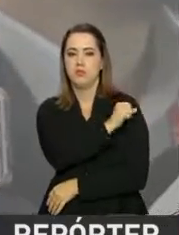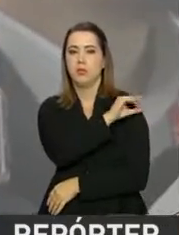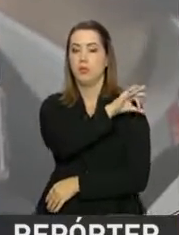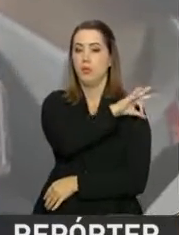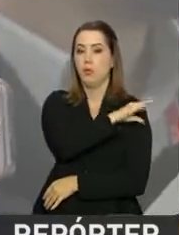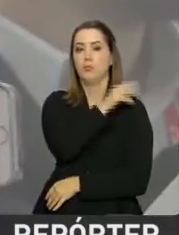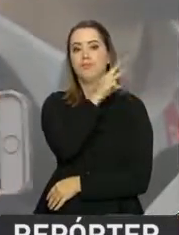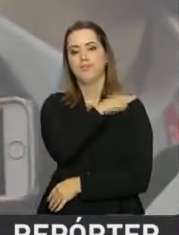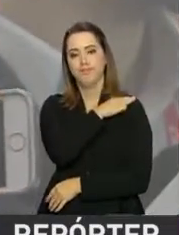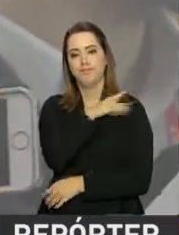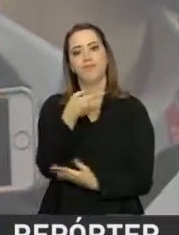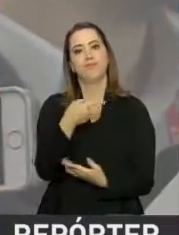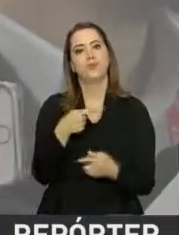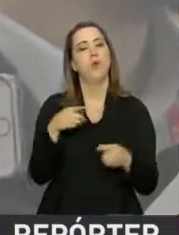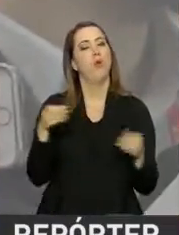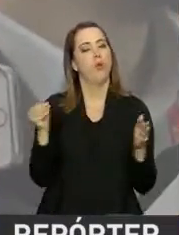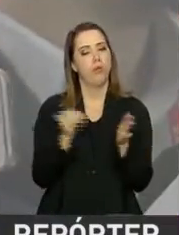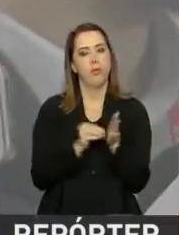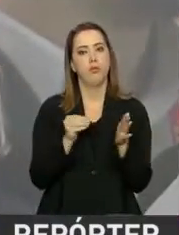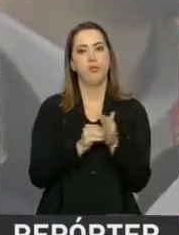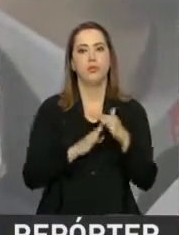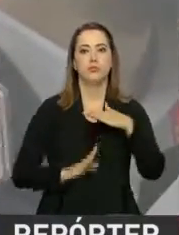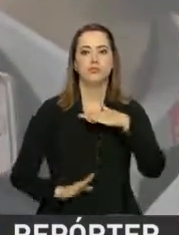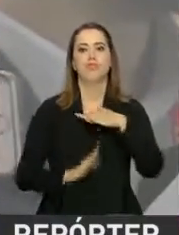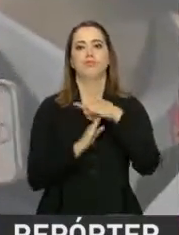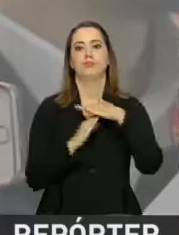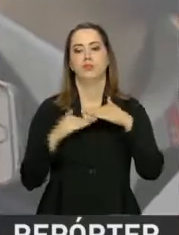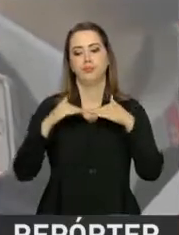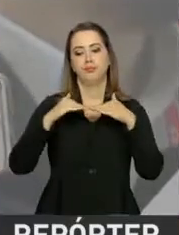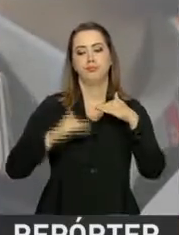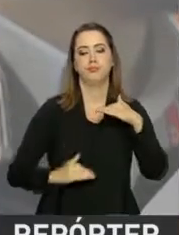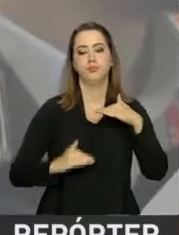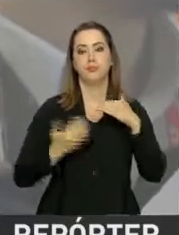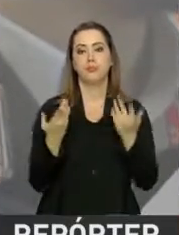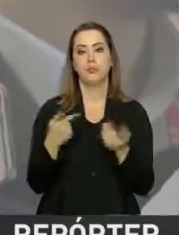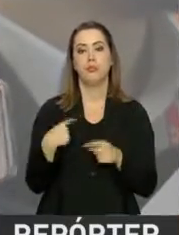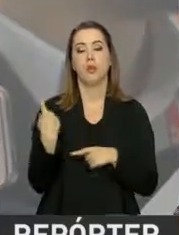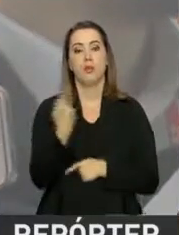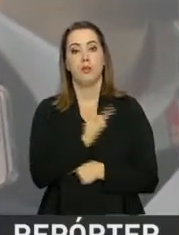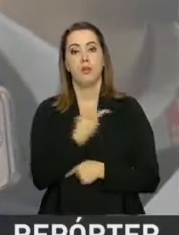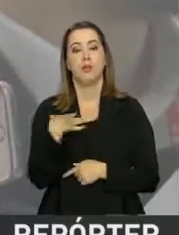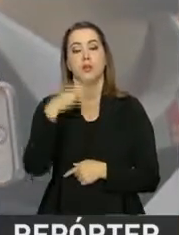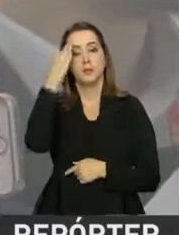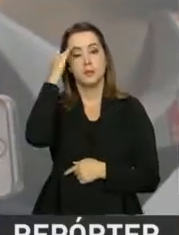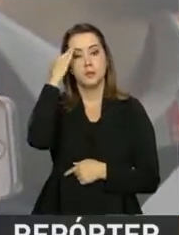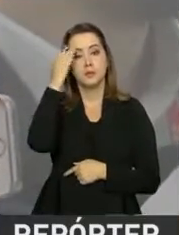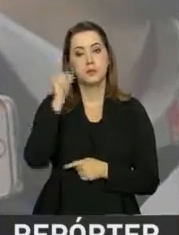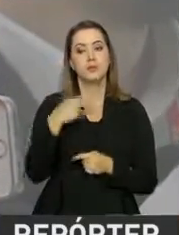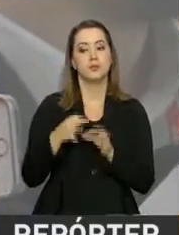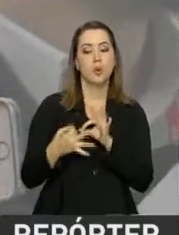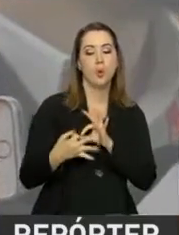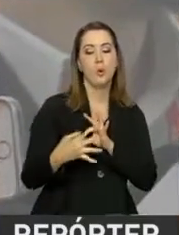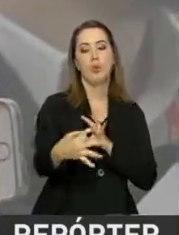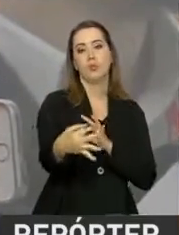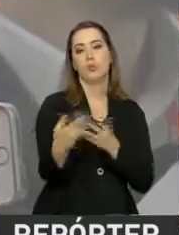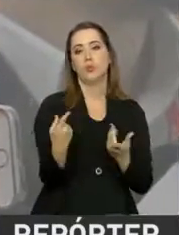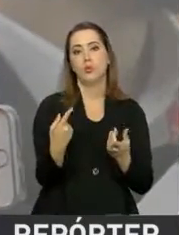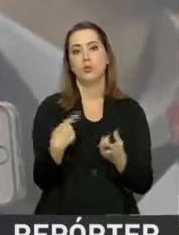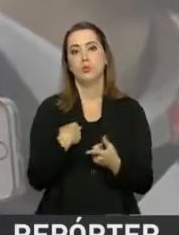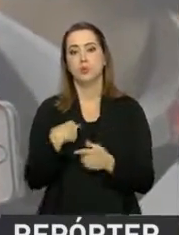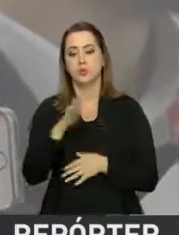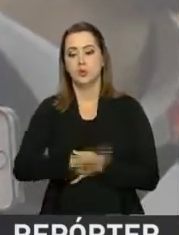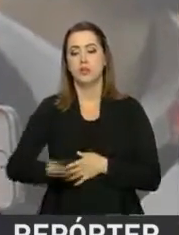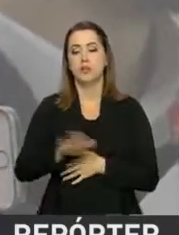que mesmo Alcançando as metas nos anos iniciais do Ensino Fundamental nós estamos ainda muito distante e